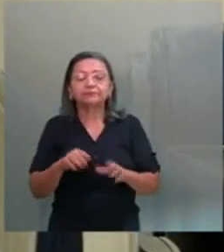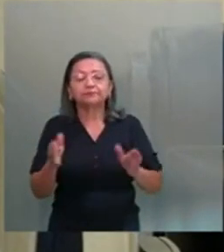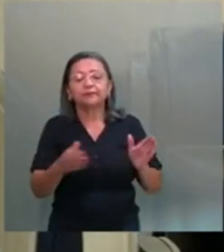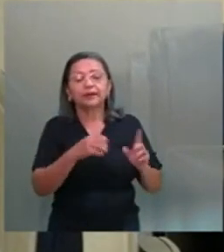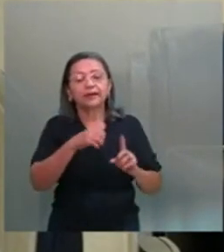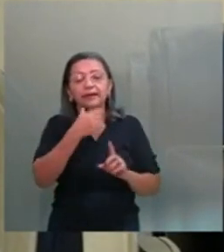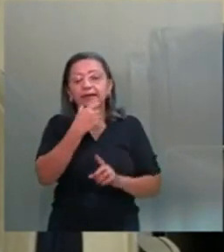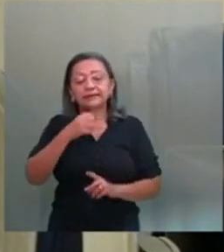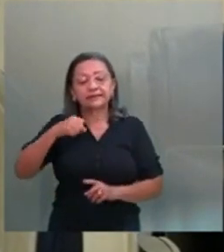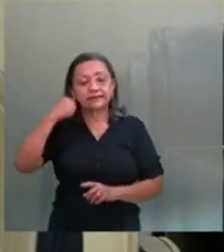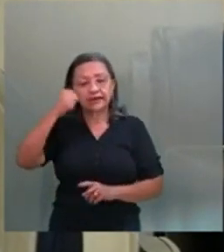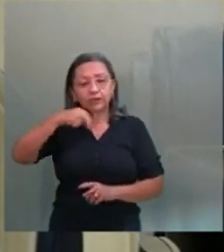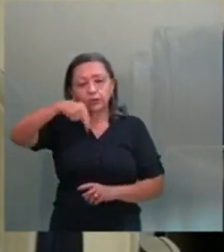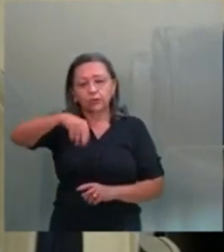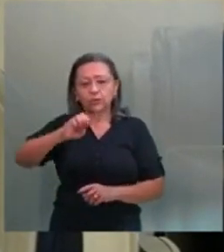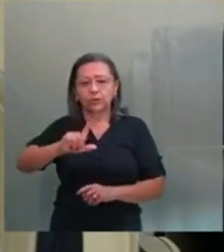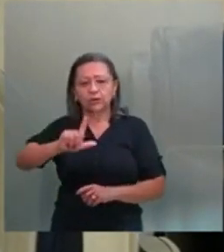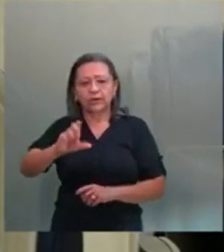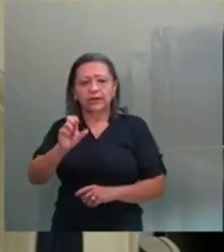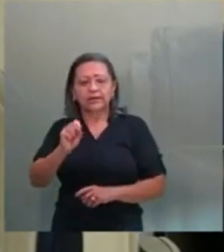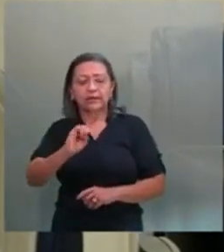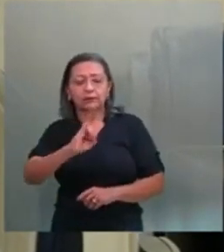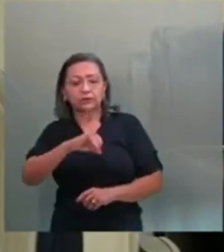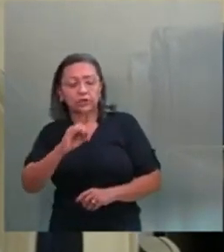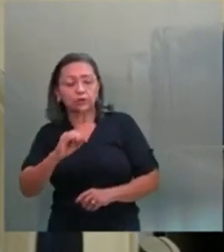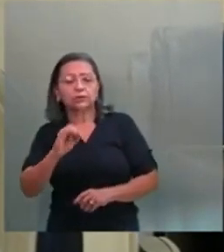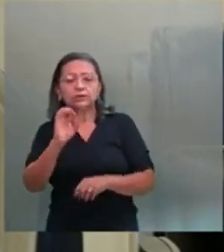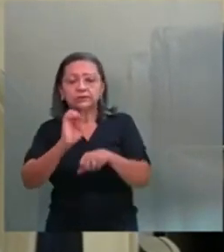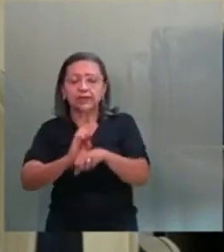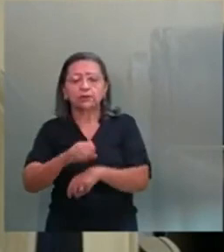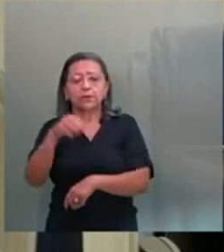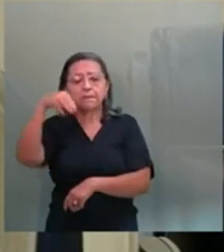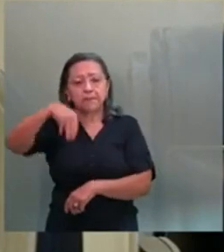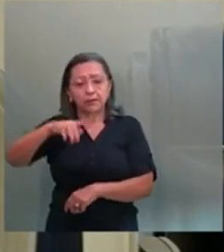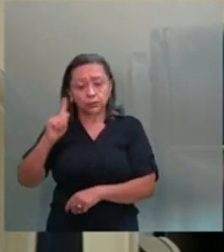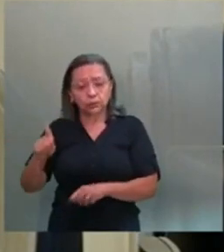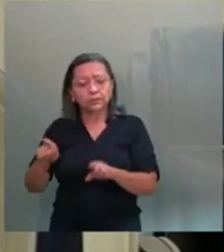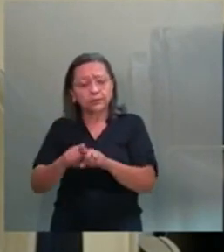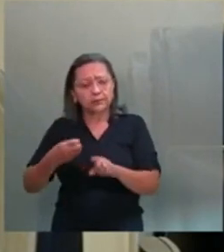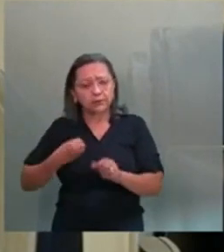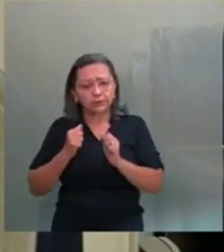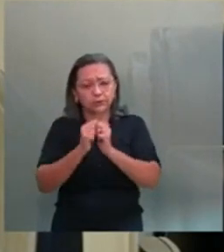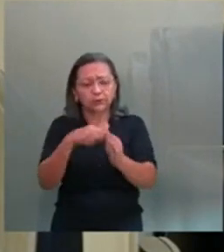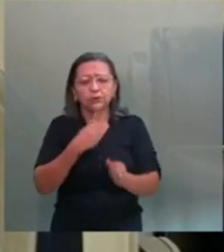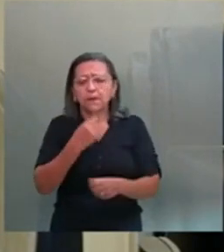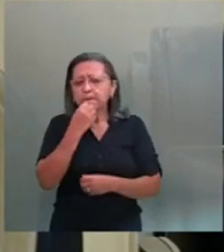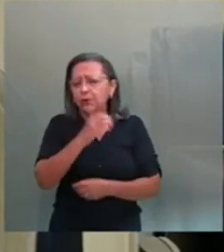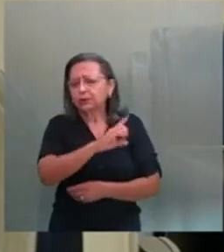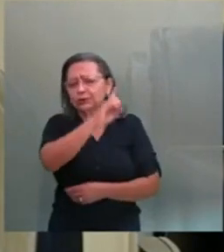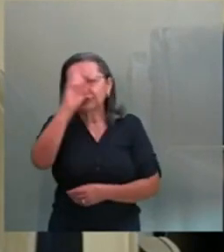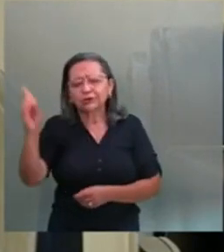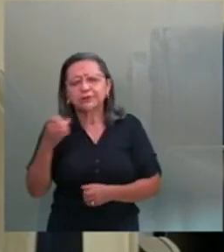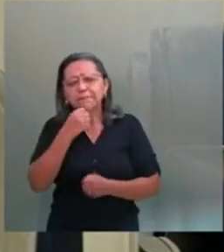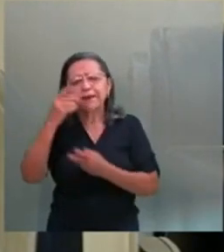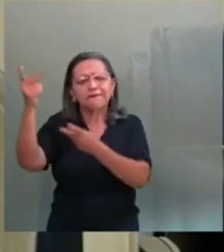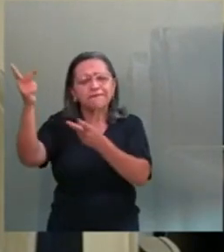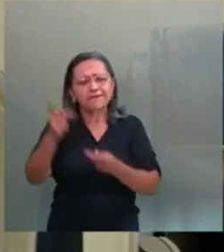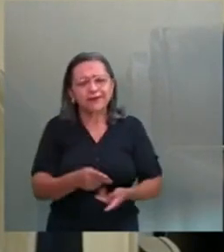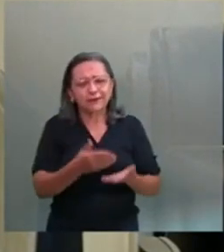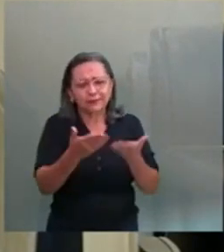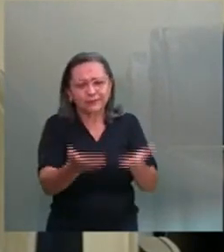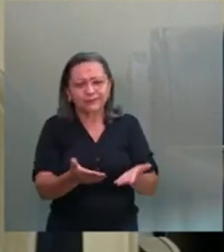Trade, do nosso Mato Grosso do Sul, também está conosco. Senador, meu bom dia. Seja muito bem-vindo,